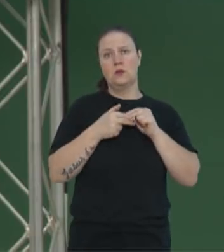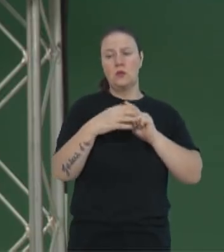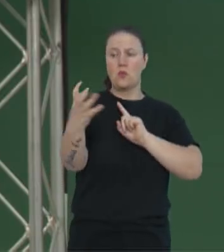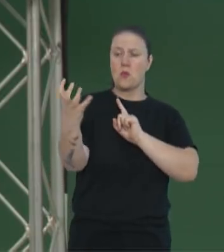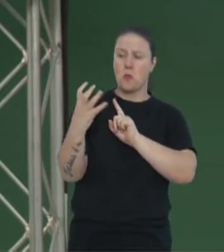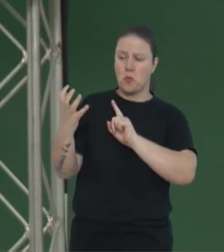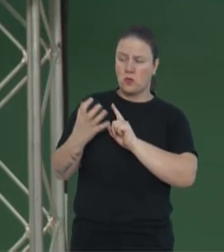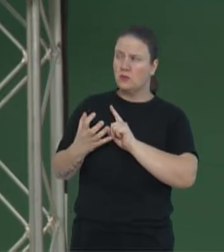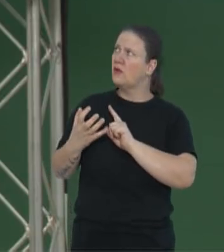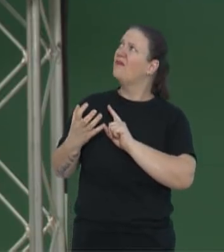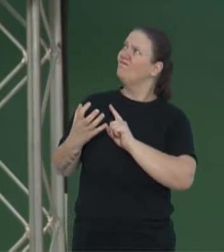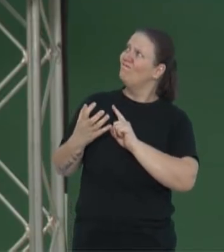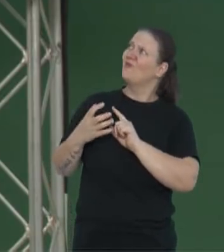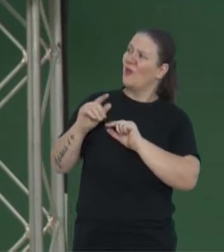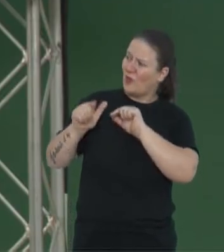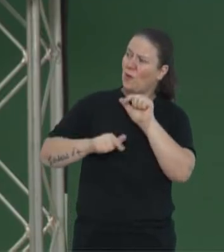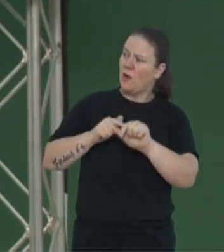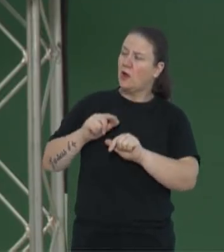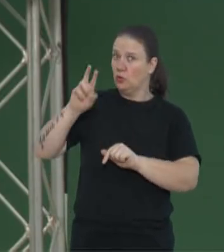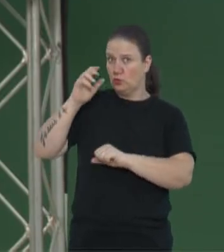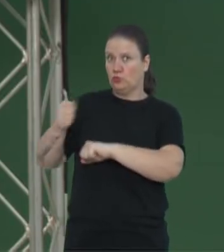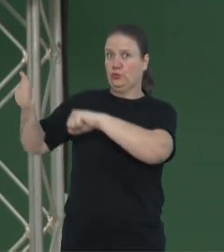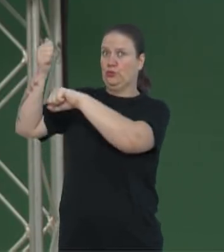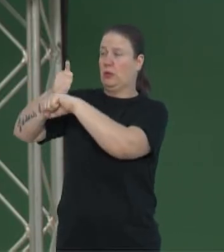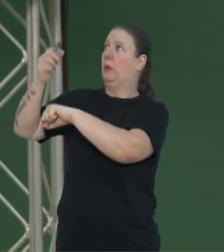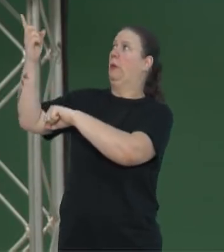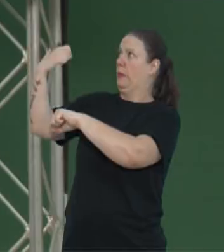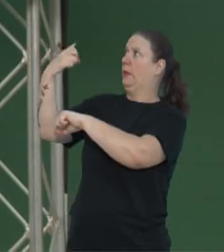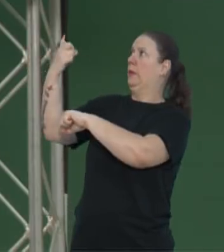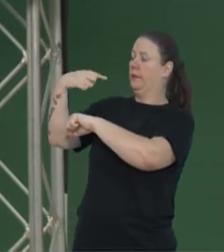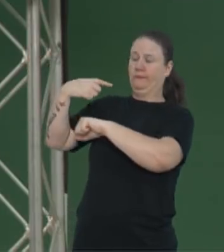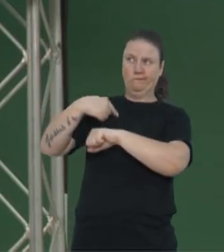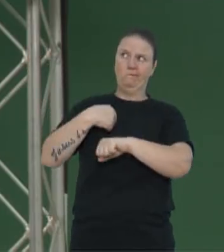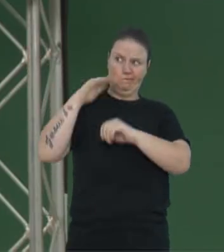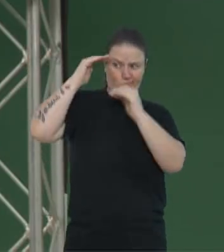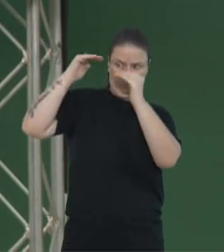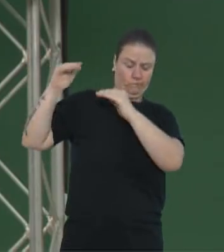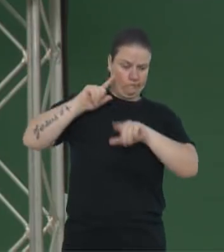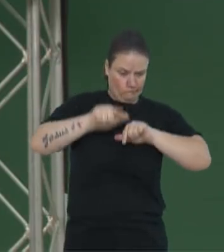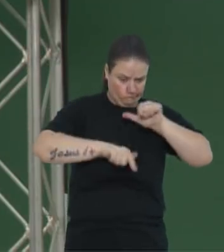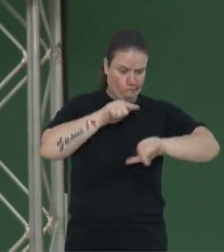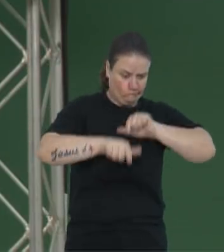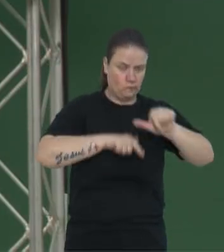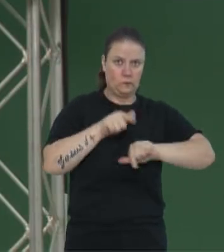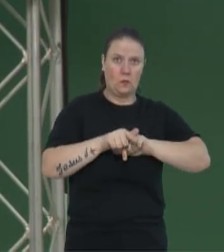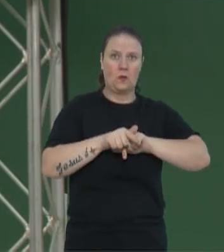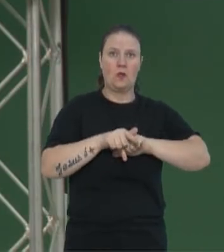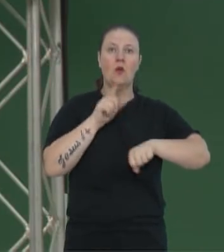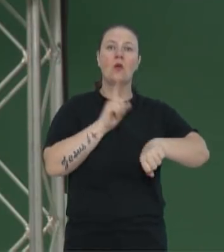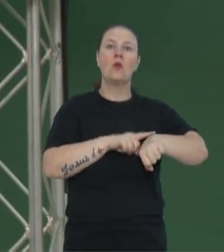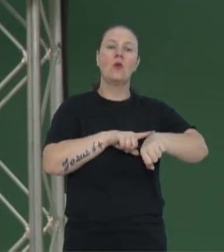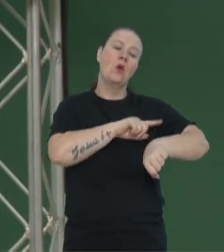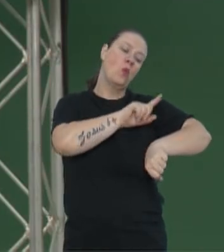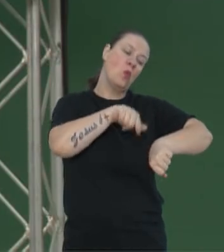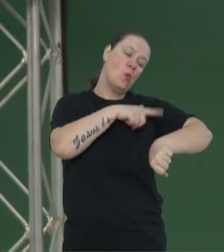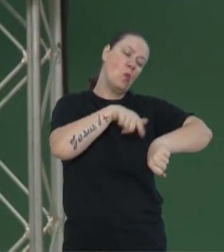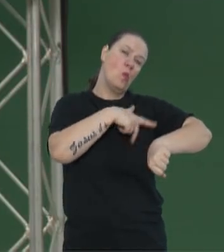daí elas ganham pouco e elas têm que trabalhar muito mais. E regulado pelo relógio, né? Então